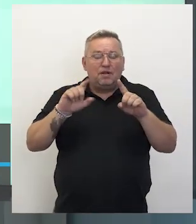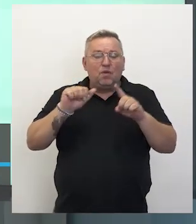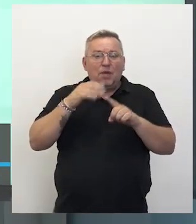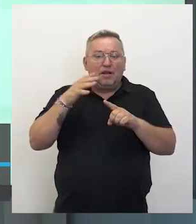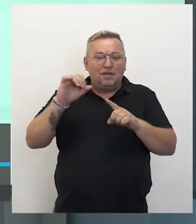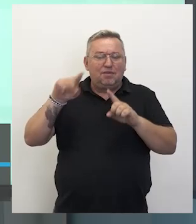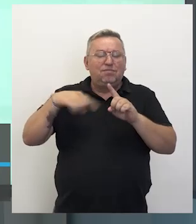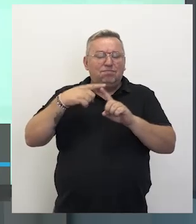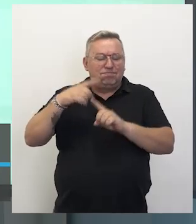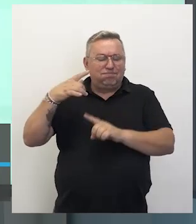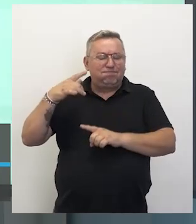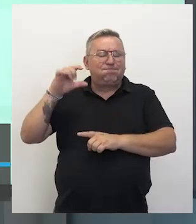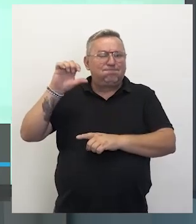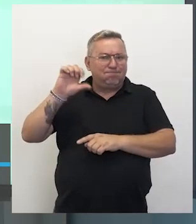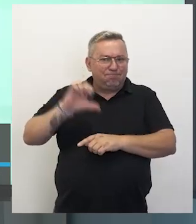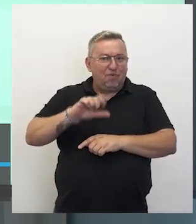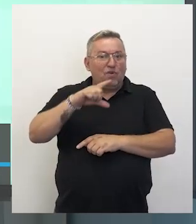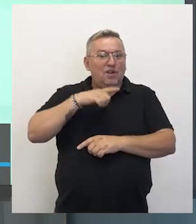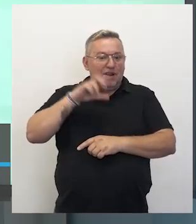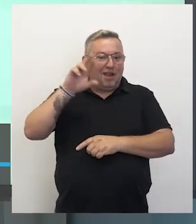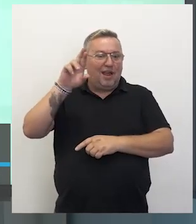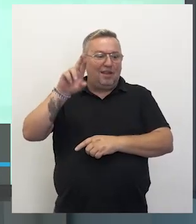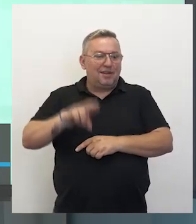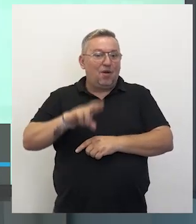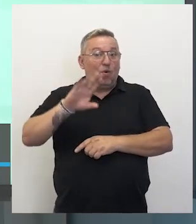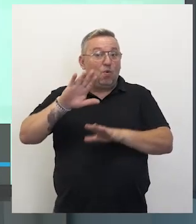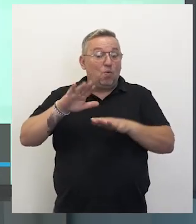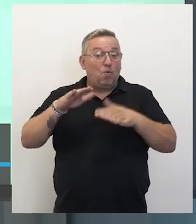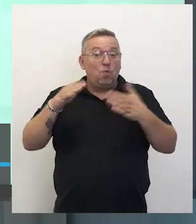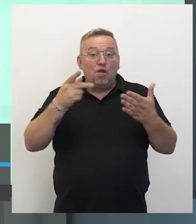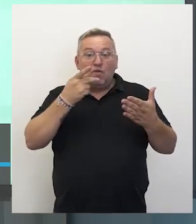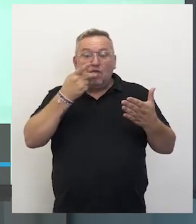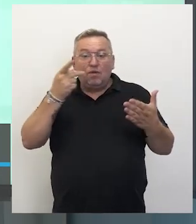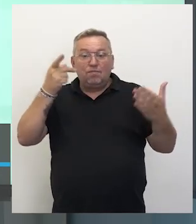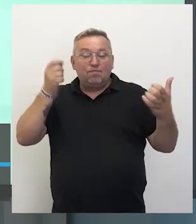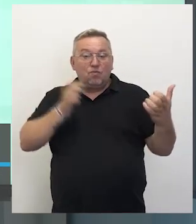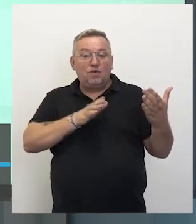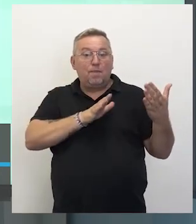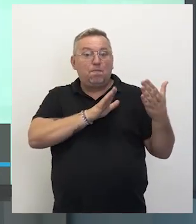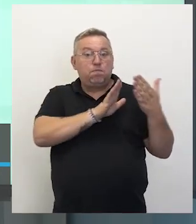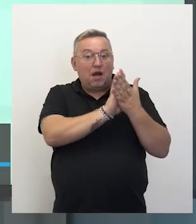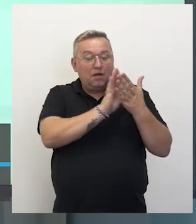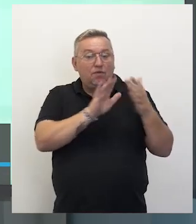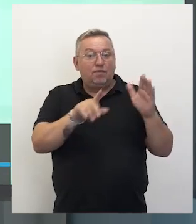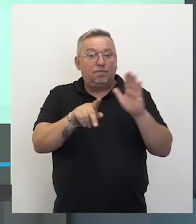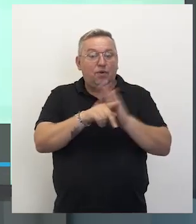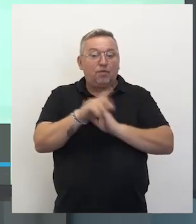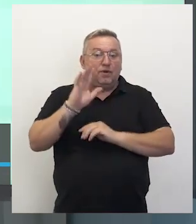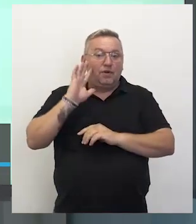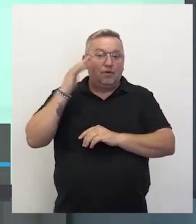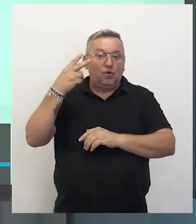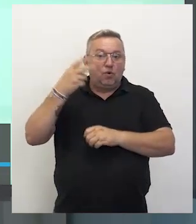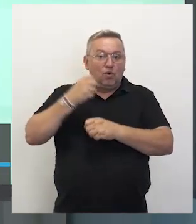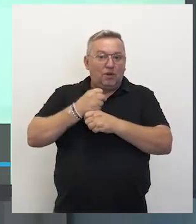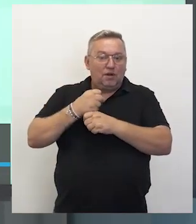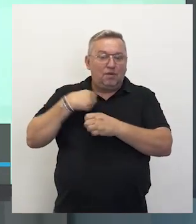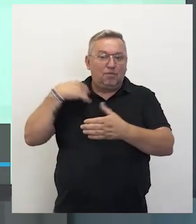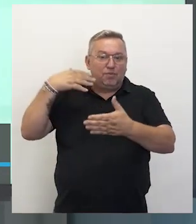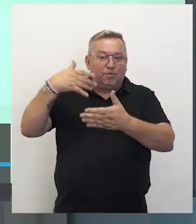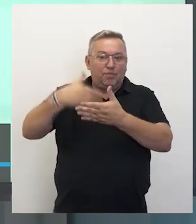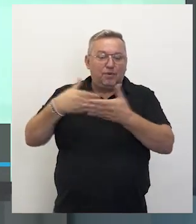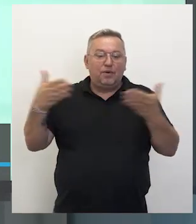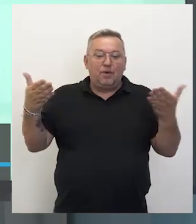maldosa. Mas vocês estão cobertos de razão quando falar aí quando falam, né, dos impactos dos últimos 2 anos. Estão cobertos de